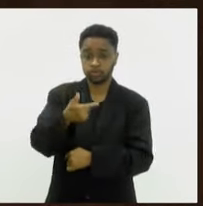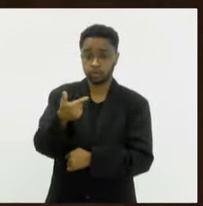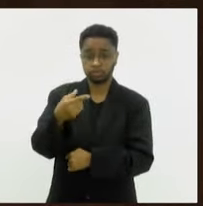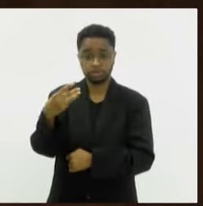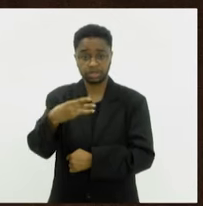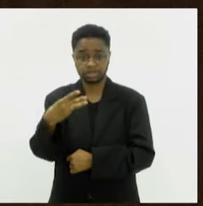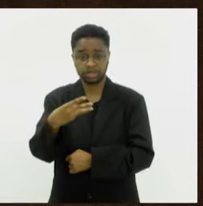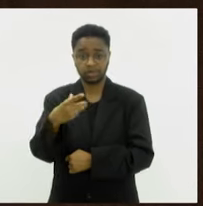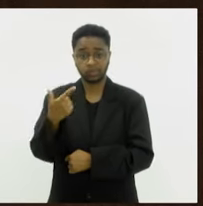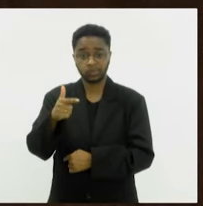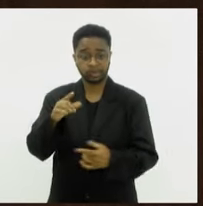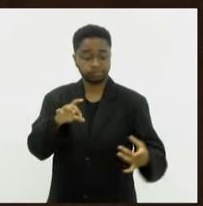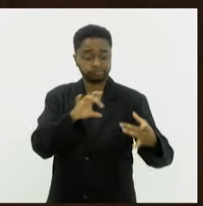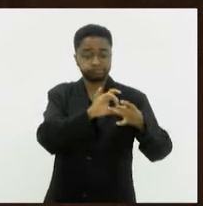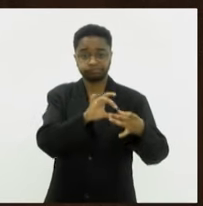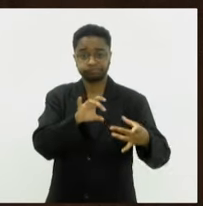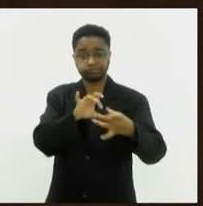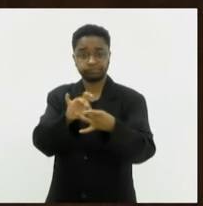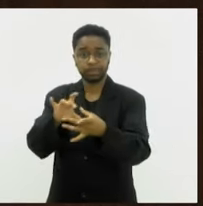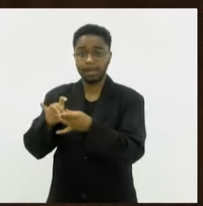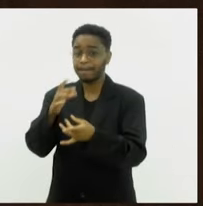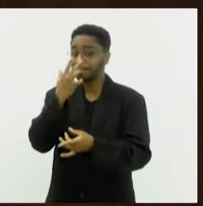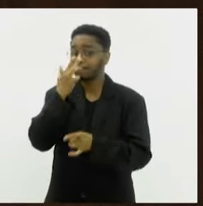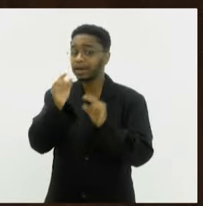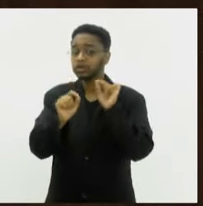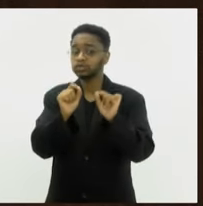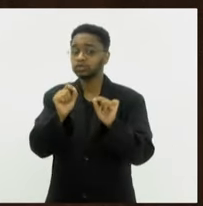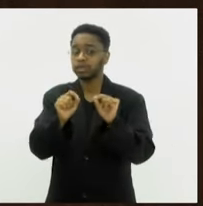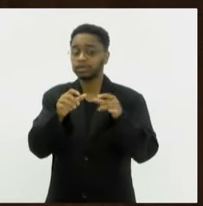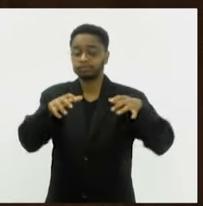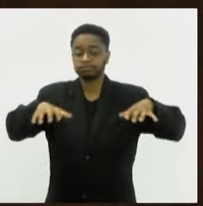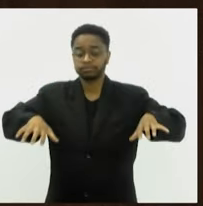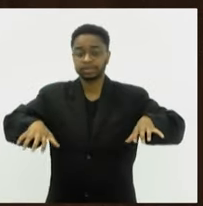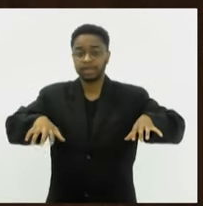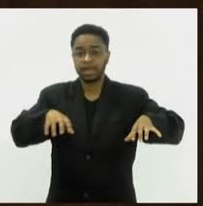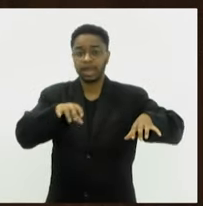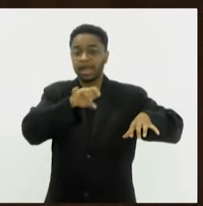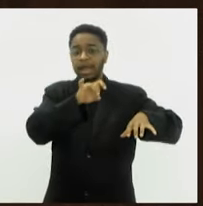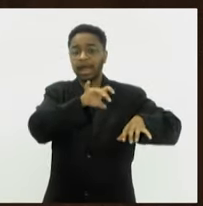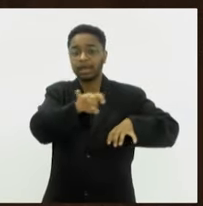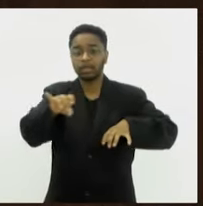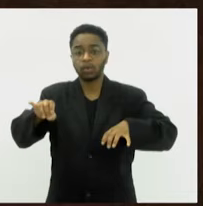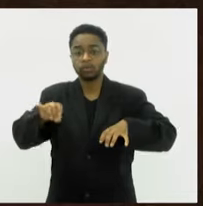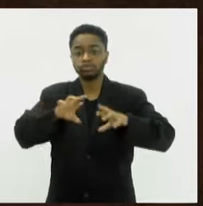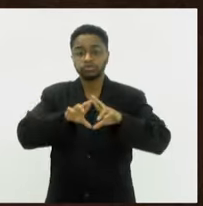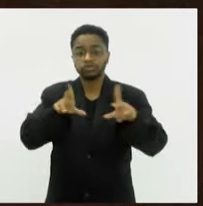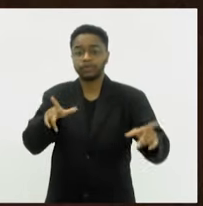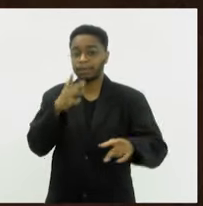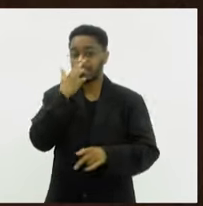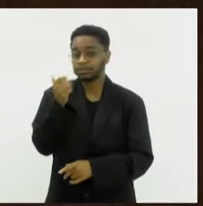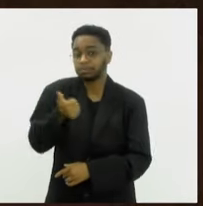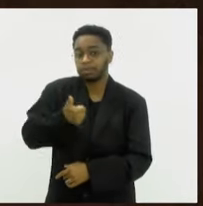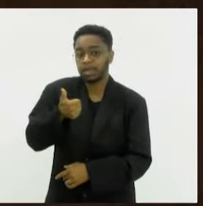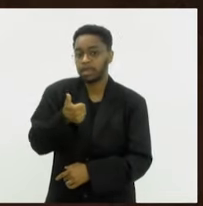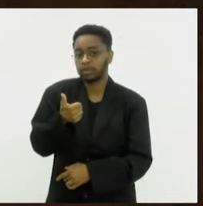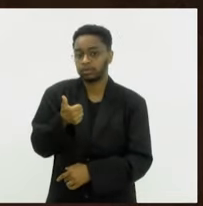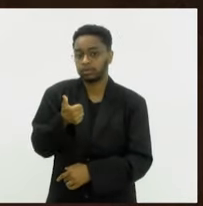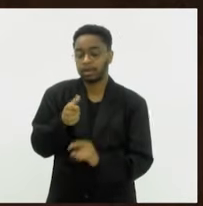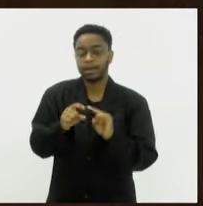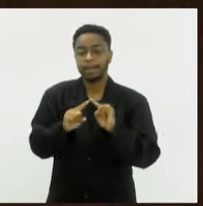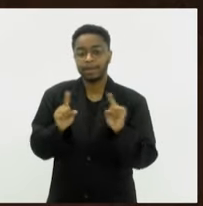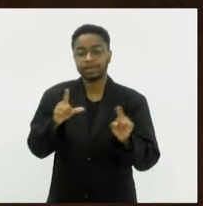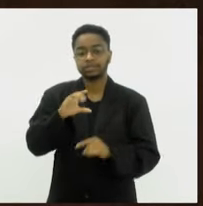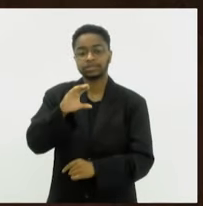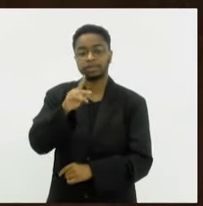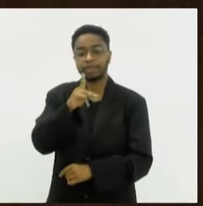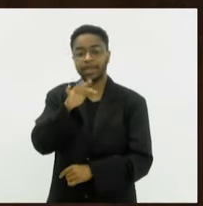não se relacionava ao primeiro. Parecia, deputada Tia Ju, que cada um deles era o primeiro caso, embora o